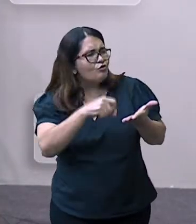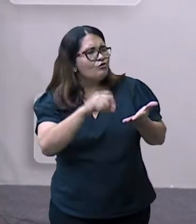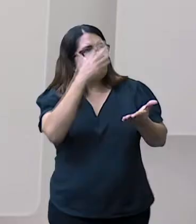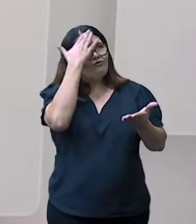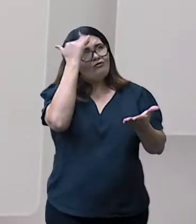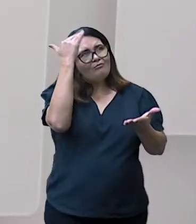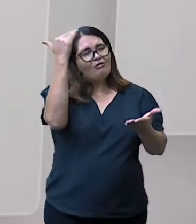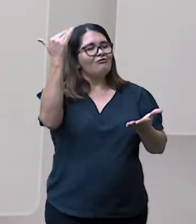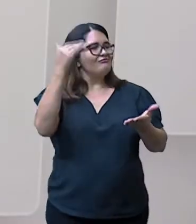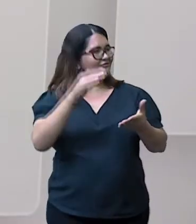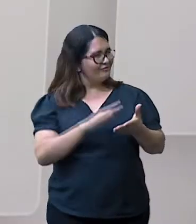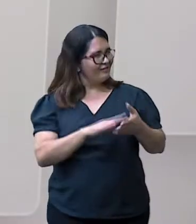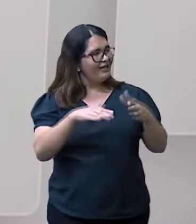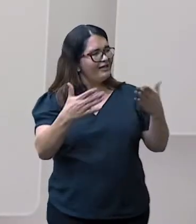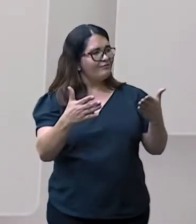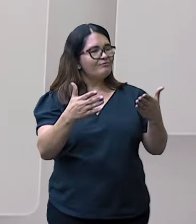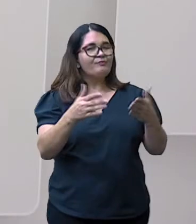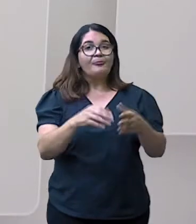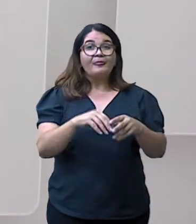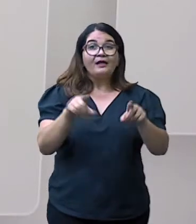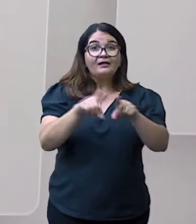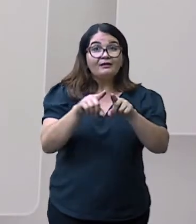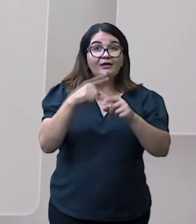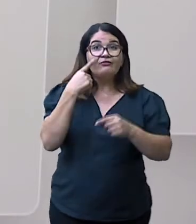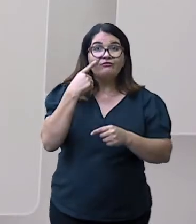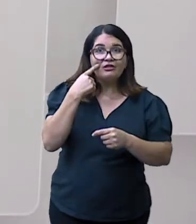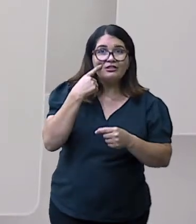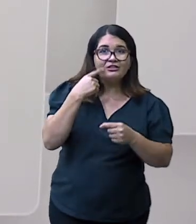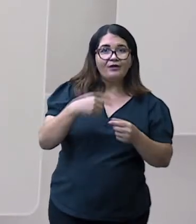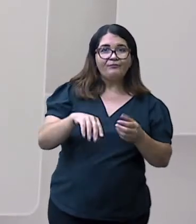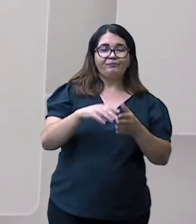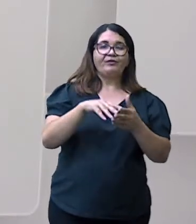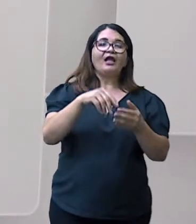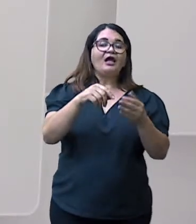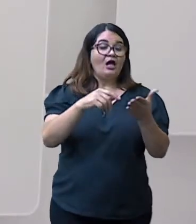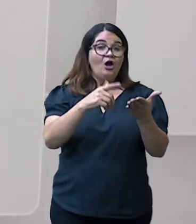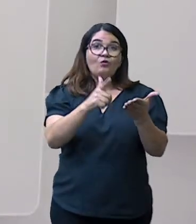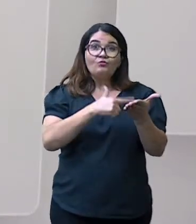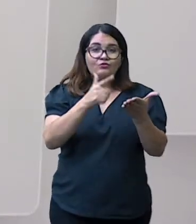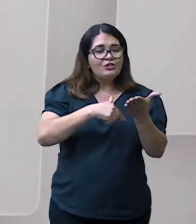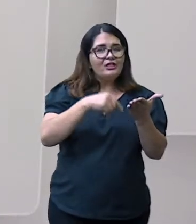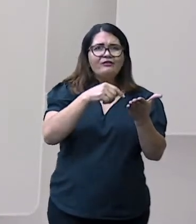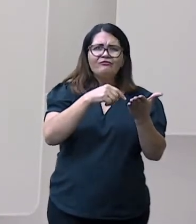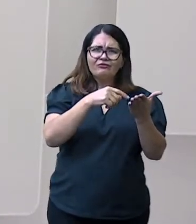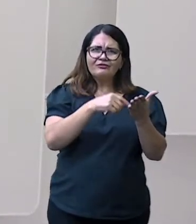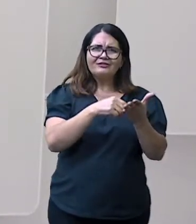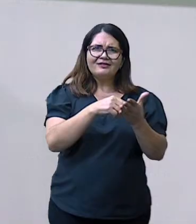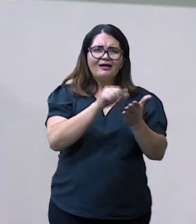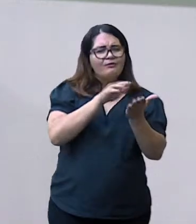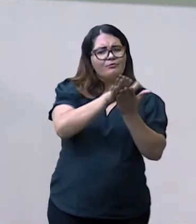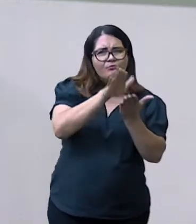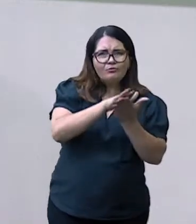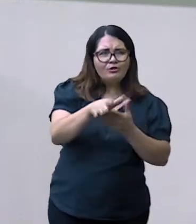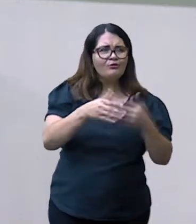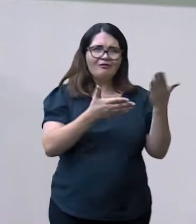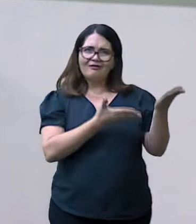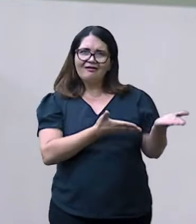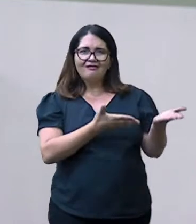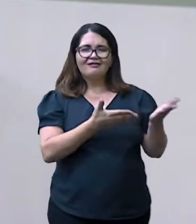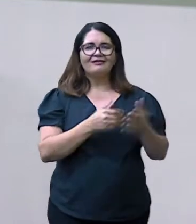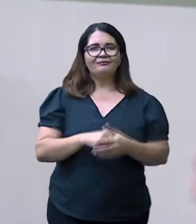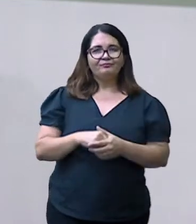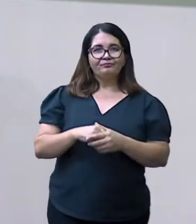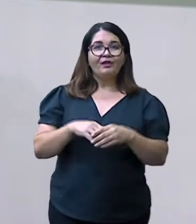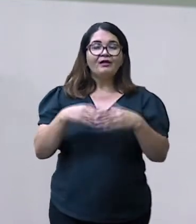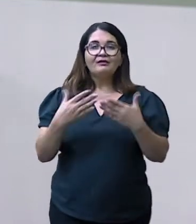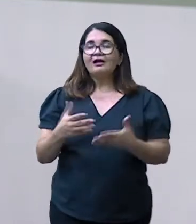o livro Ecos de Outras Eras. É o seguinte, eu tinha